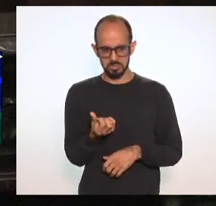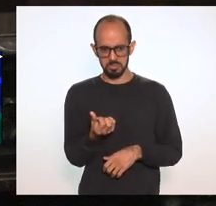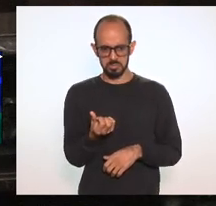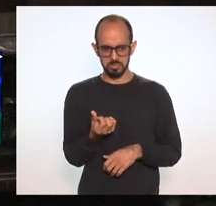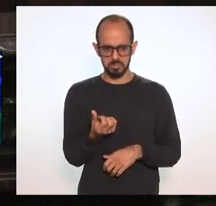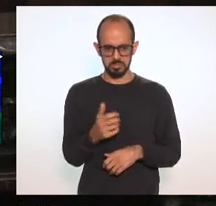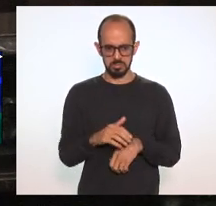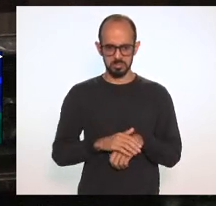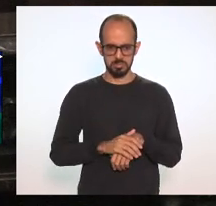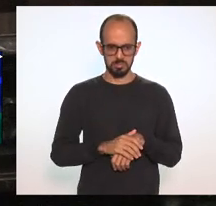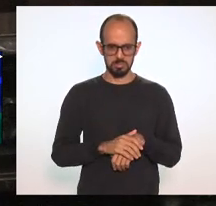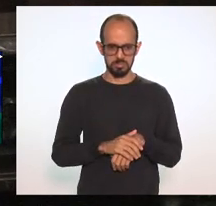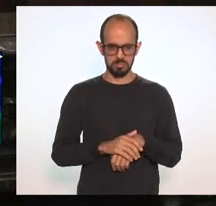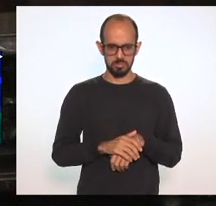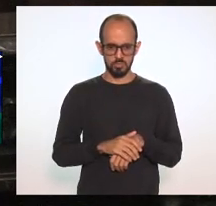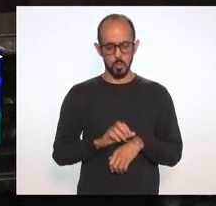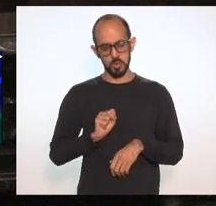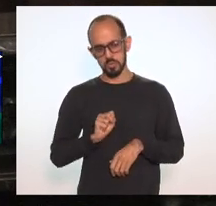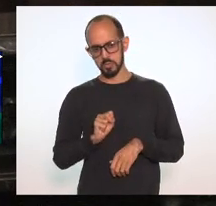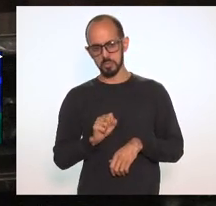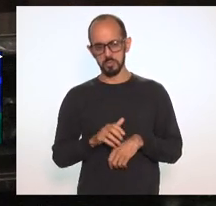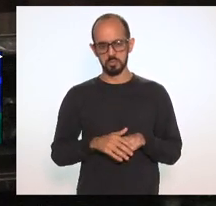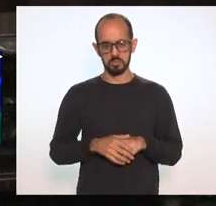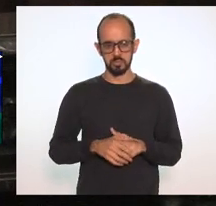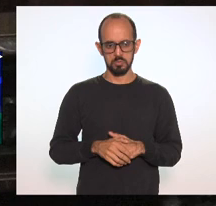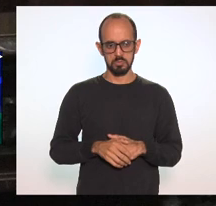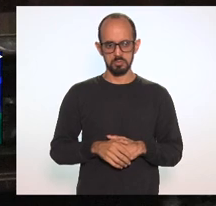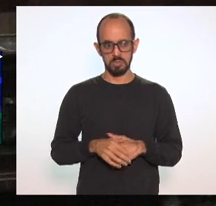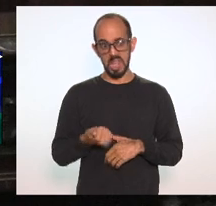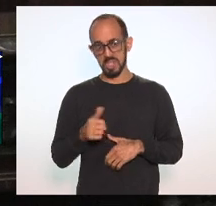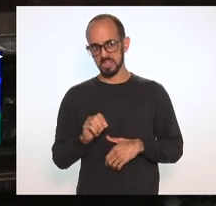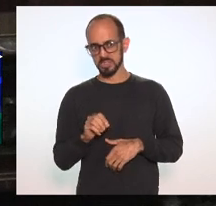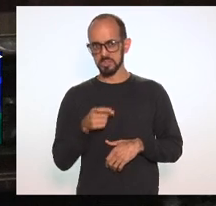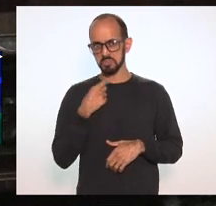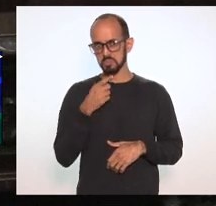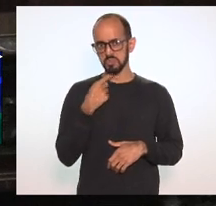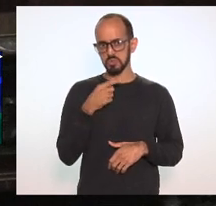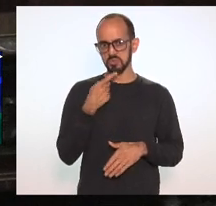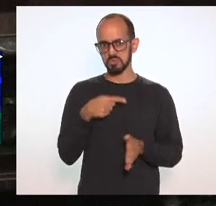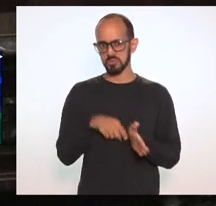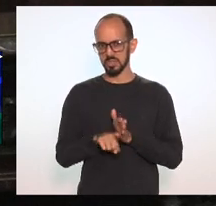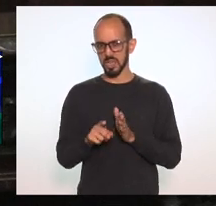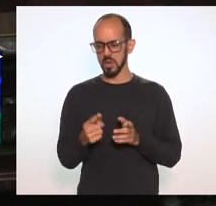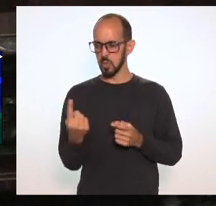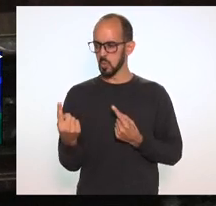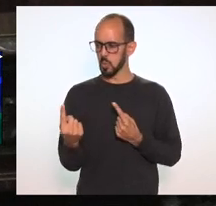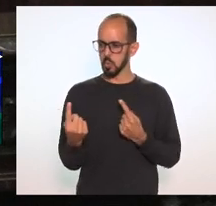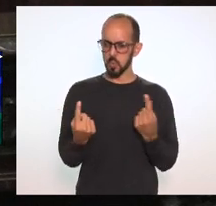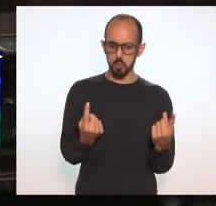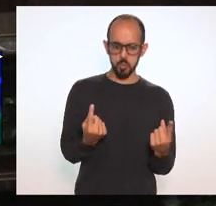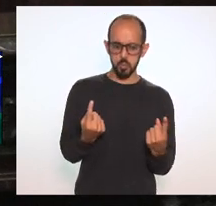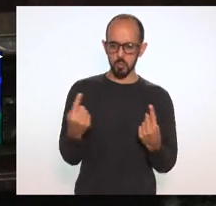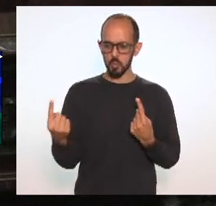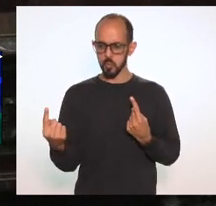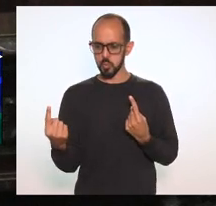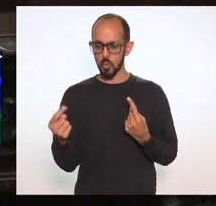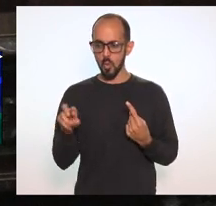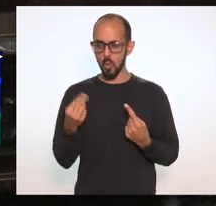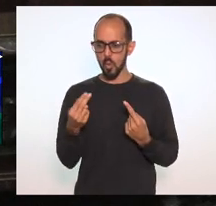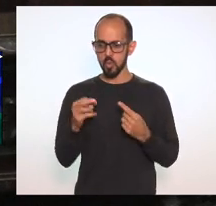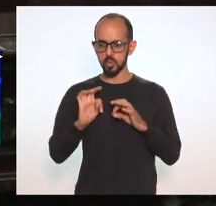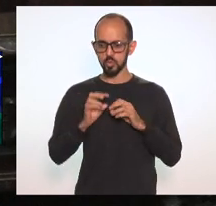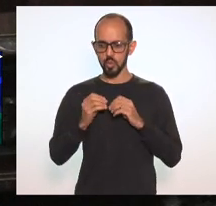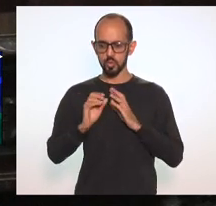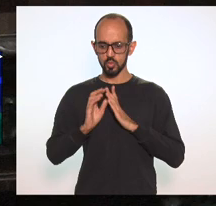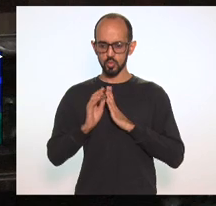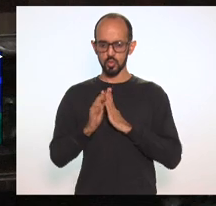56 oi oi 10 uma de cada vez ou todas ao mesmo tempo